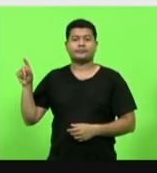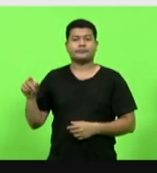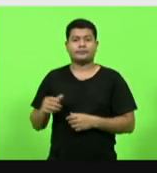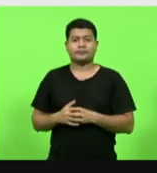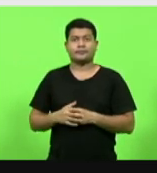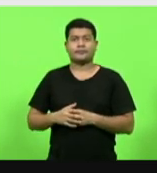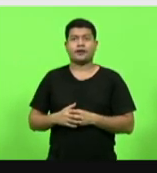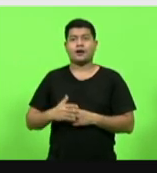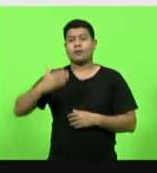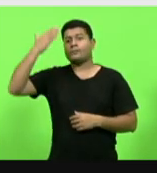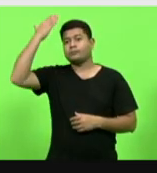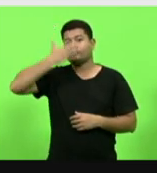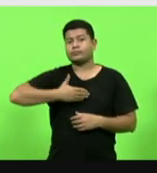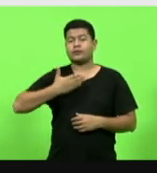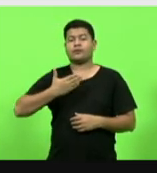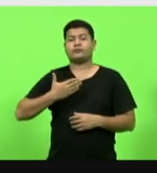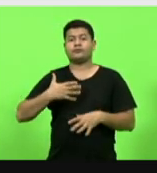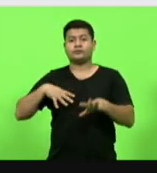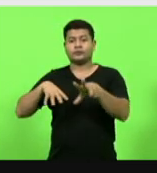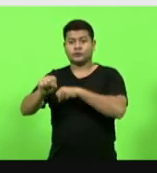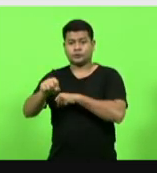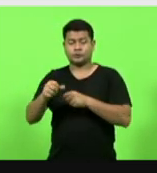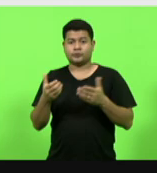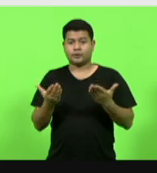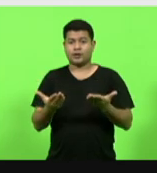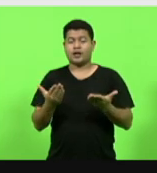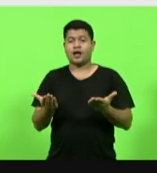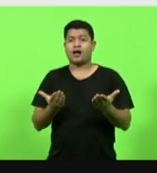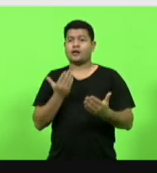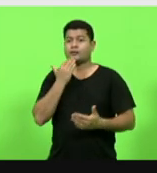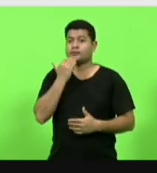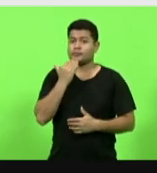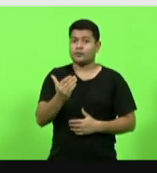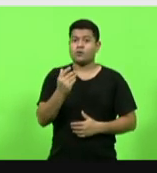Comprovação e aptidão da licitante por meio de apresentação de